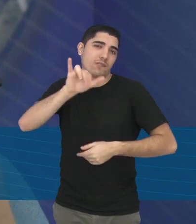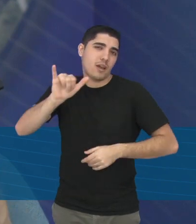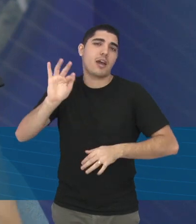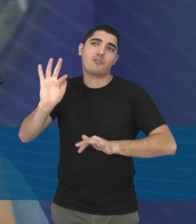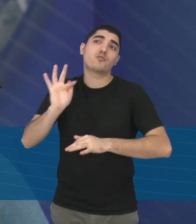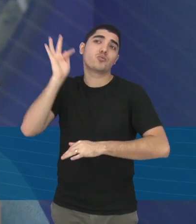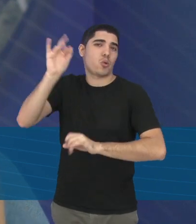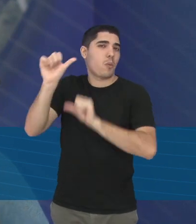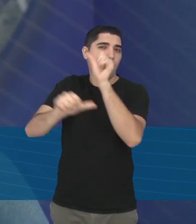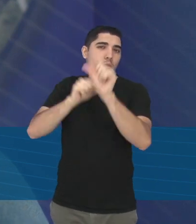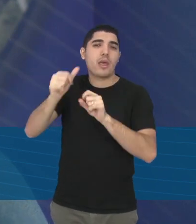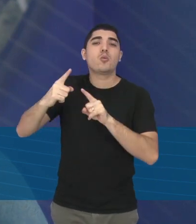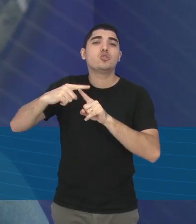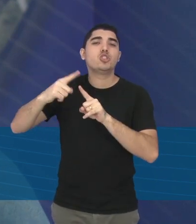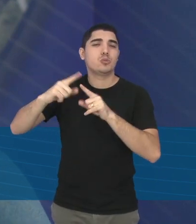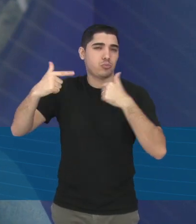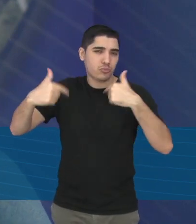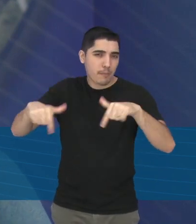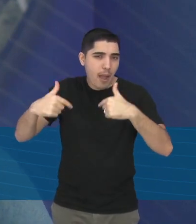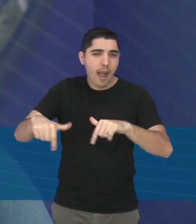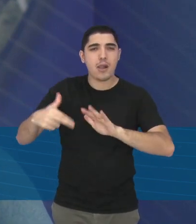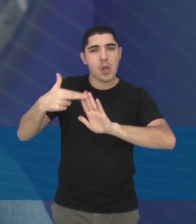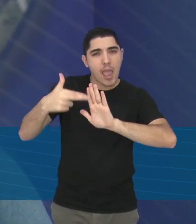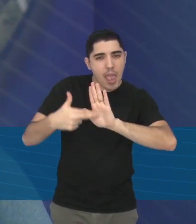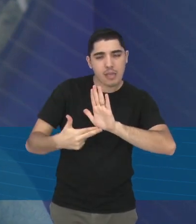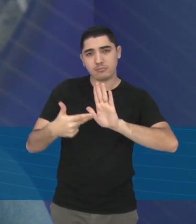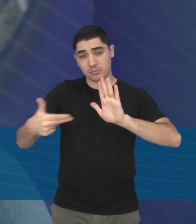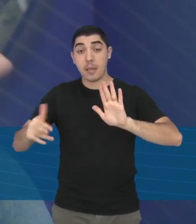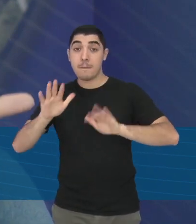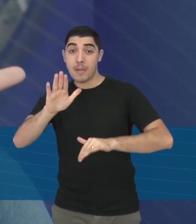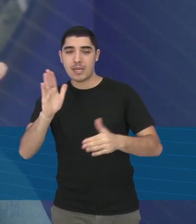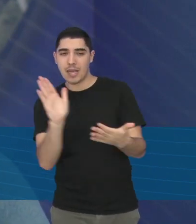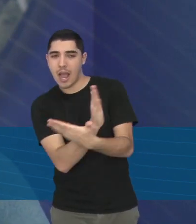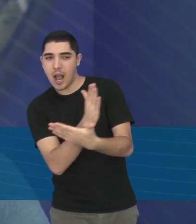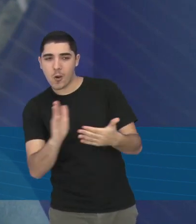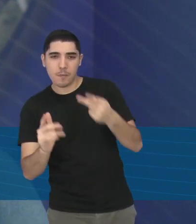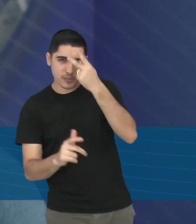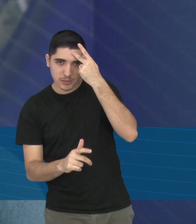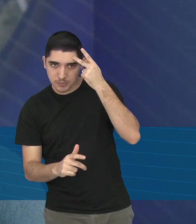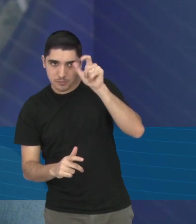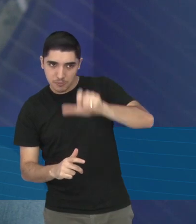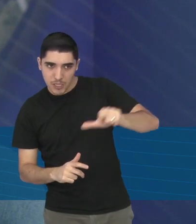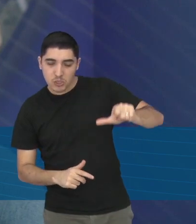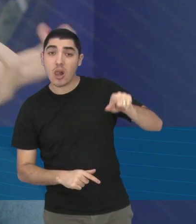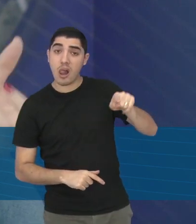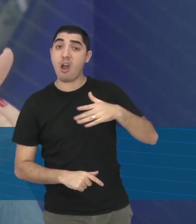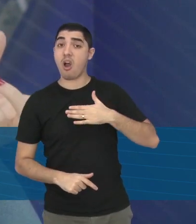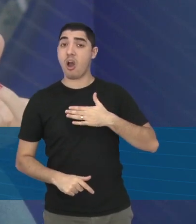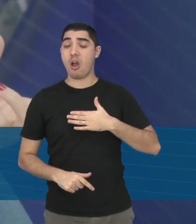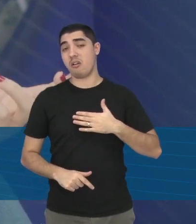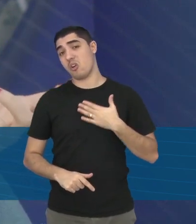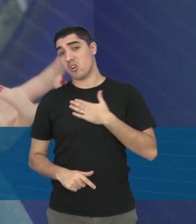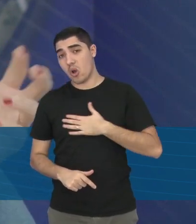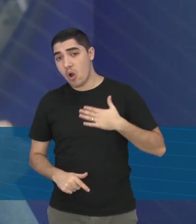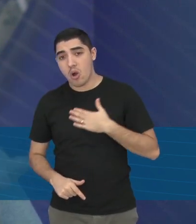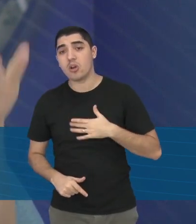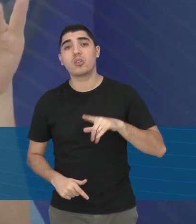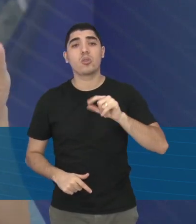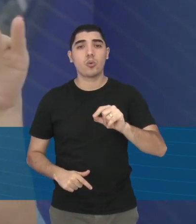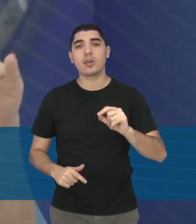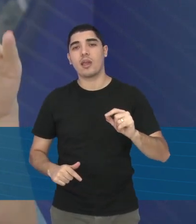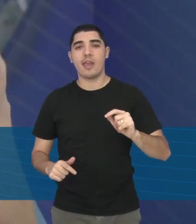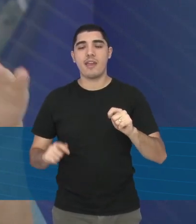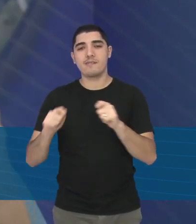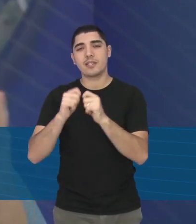totalmente diferentes, ainda muitas pessoas, por outro lado, até preferem essa pejotização no sentido de,